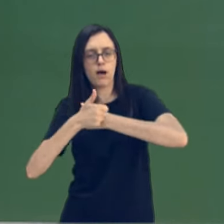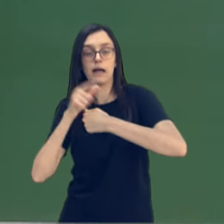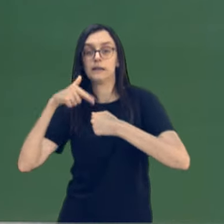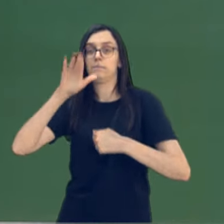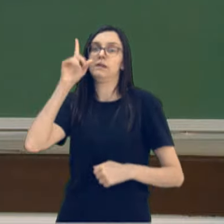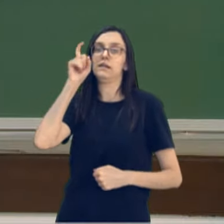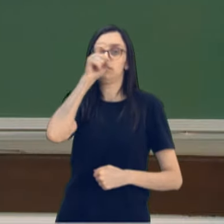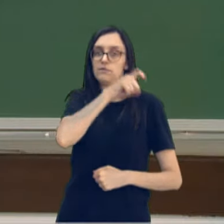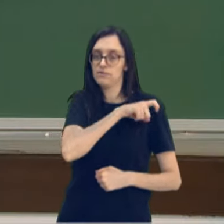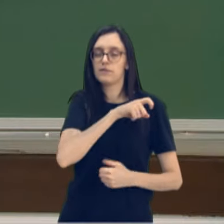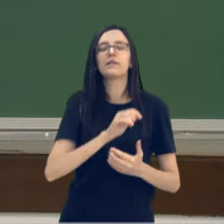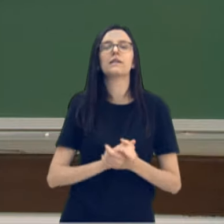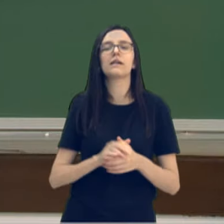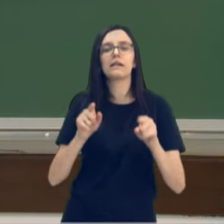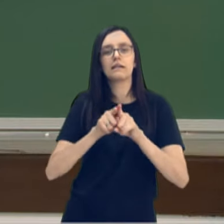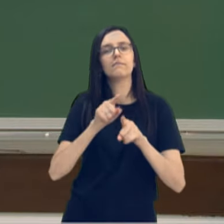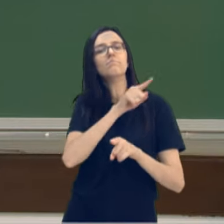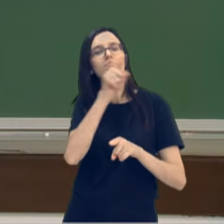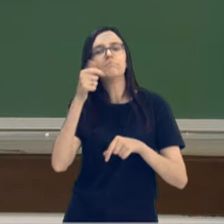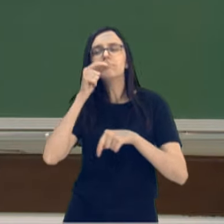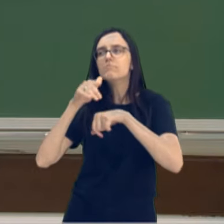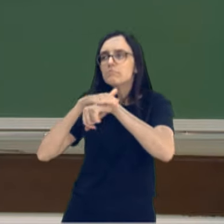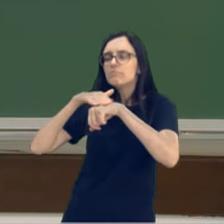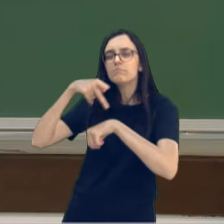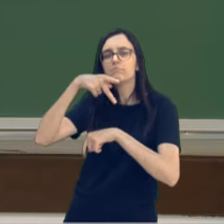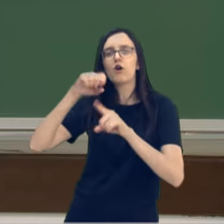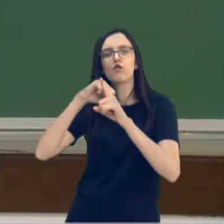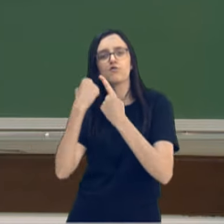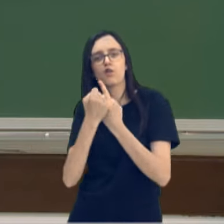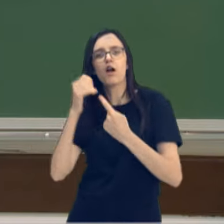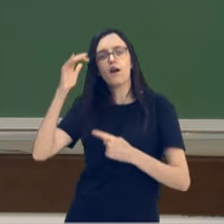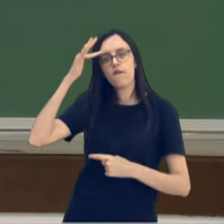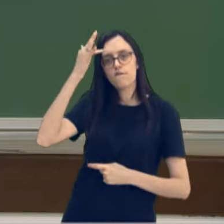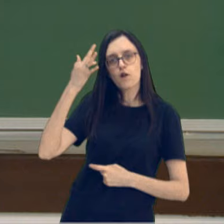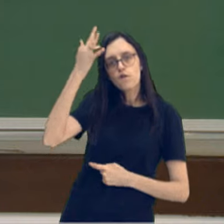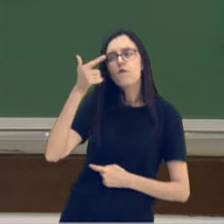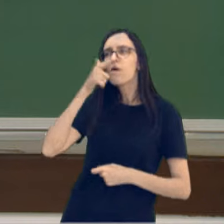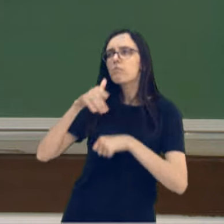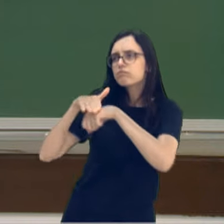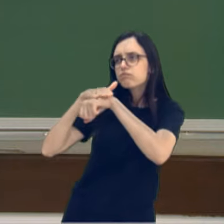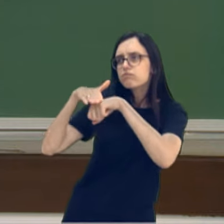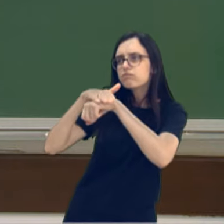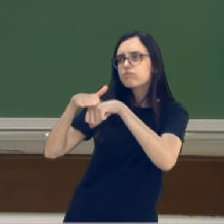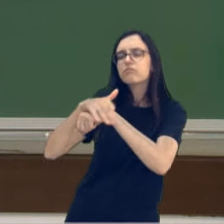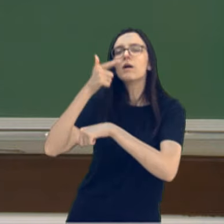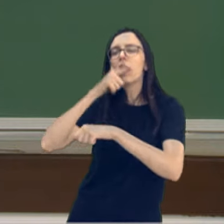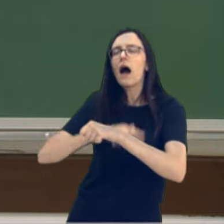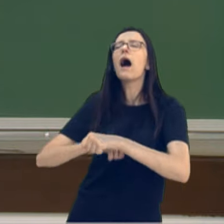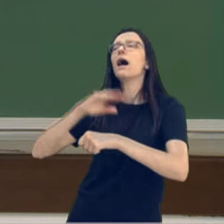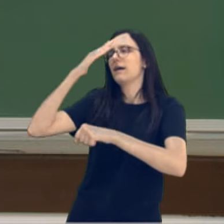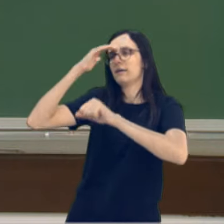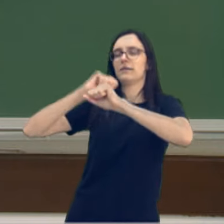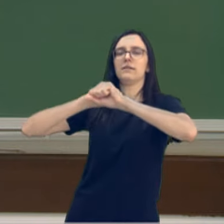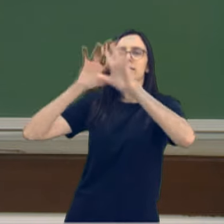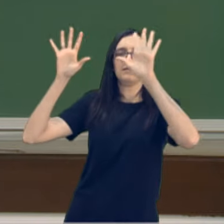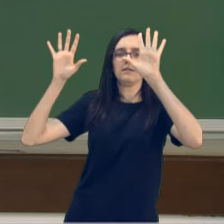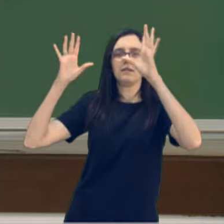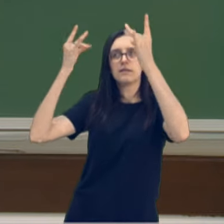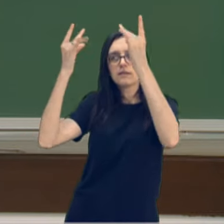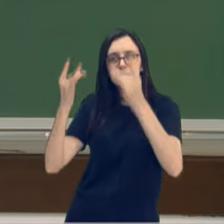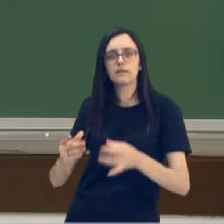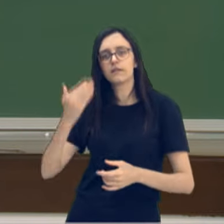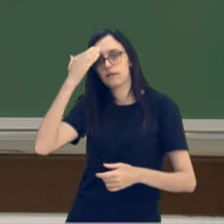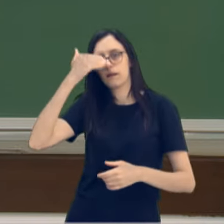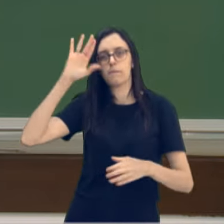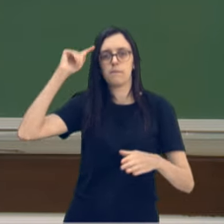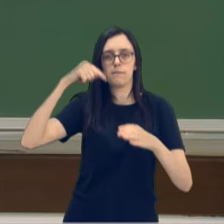pouco mais complicada e que vocês, conversando com o seu professor de Sociologia e Filosofia, conseguem destrinchar raciocínios bem